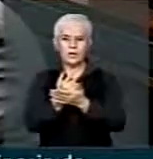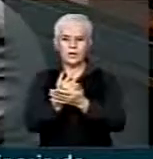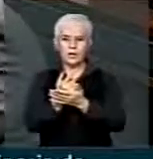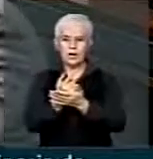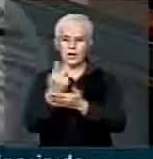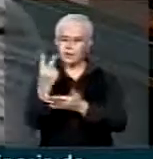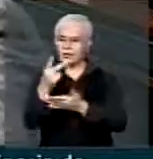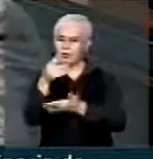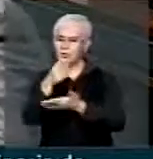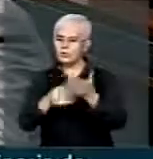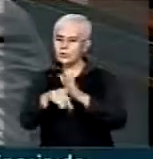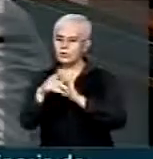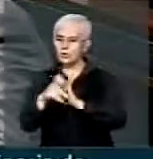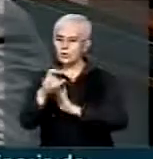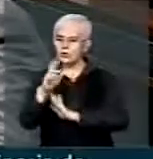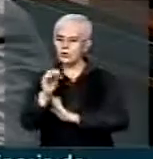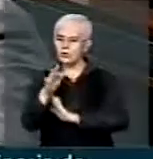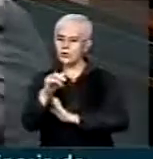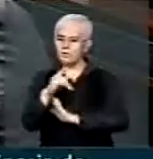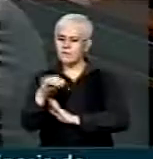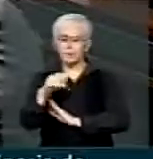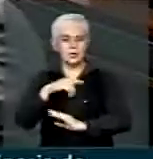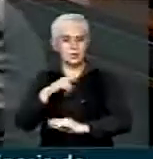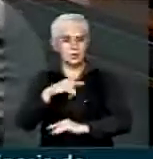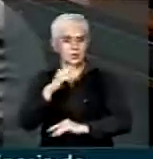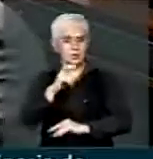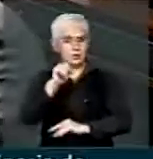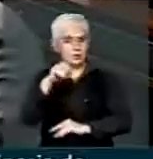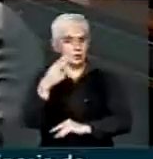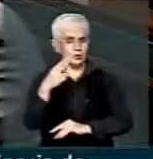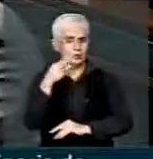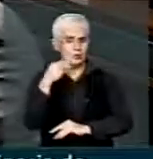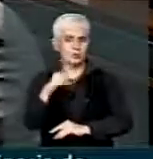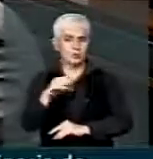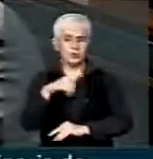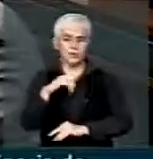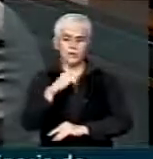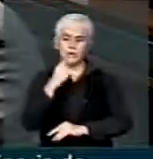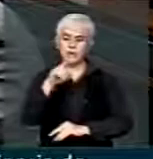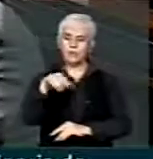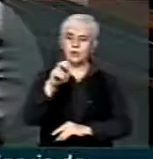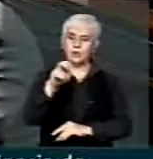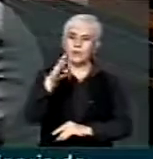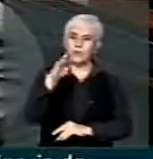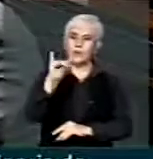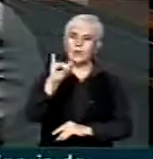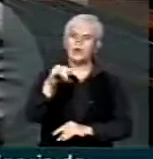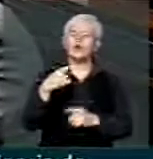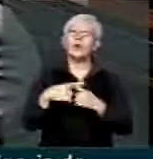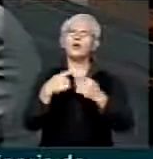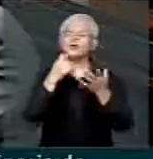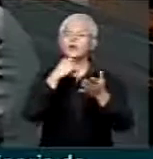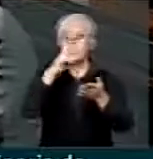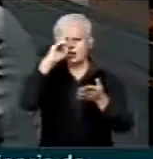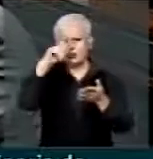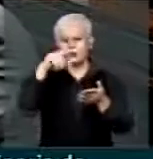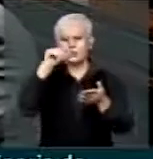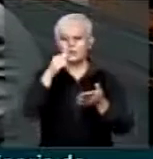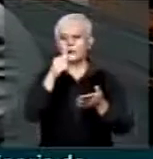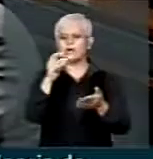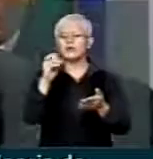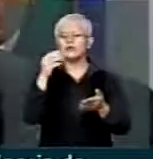refinaria. Existia 582 milhões e até a mais otimista de 1,5 bilhão. Por que o senhor escolheu 700